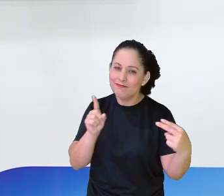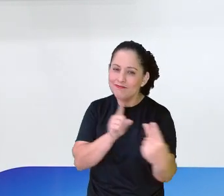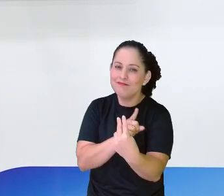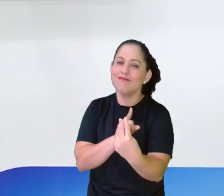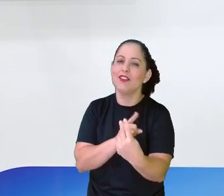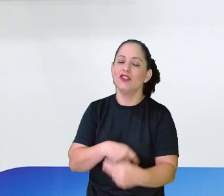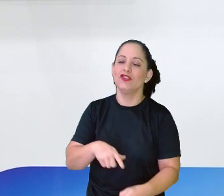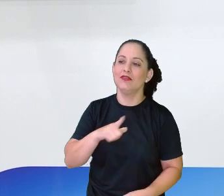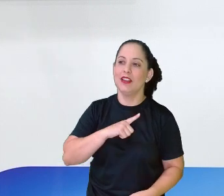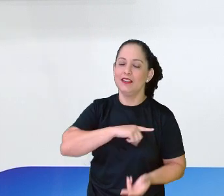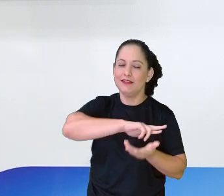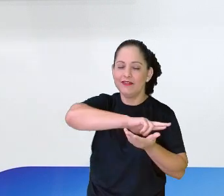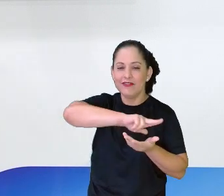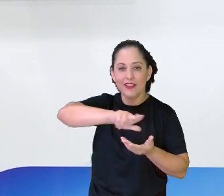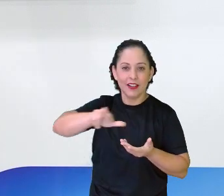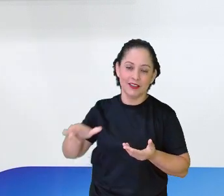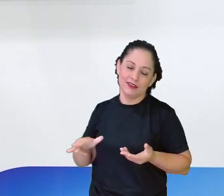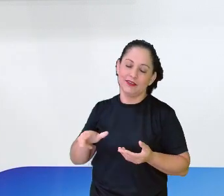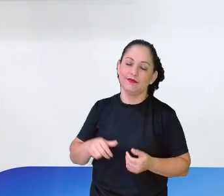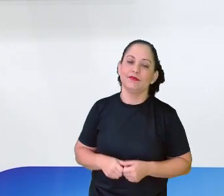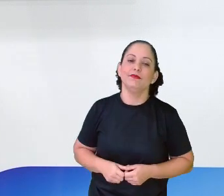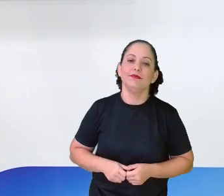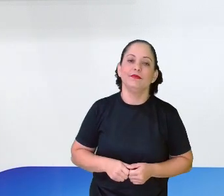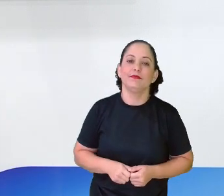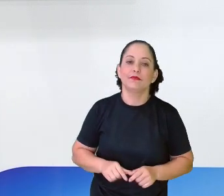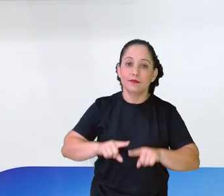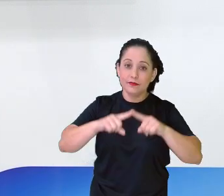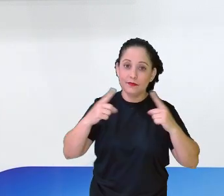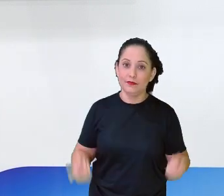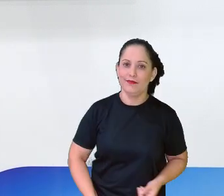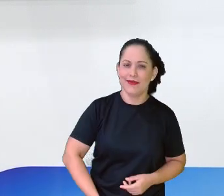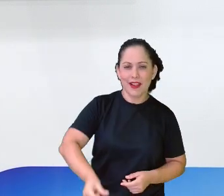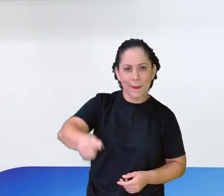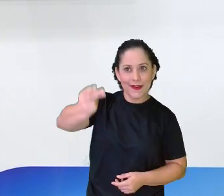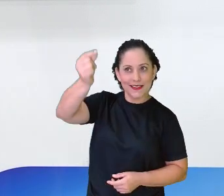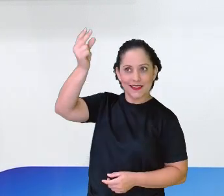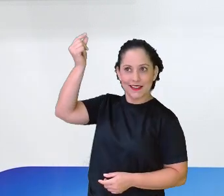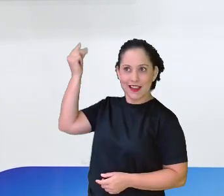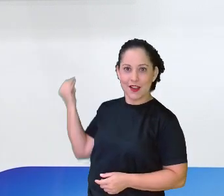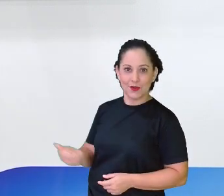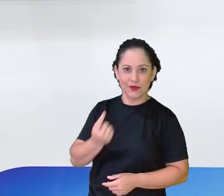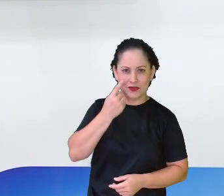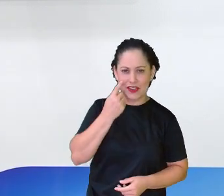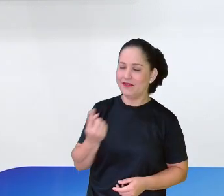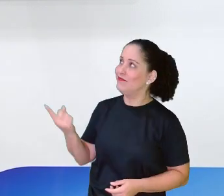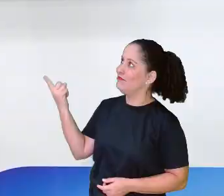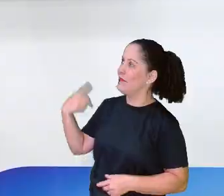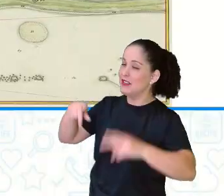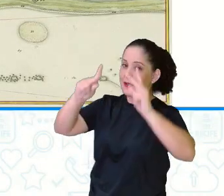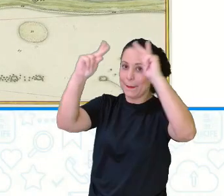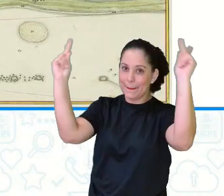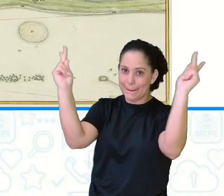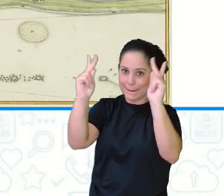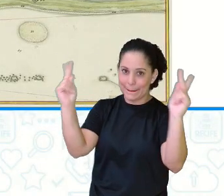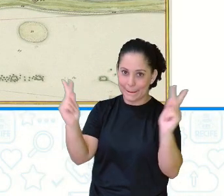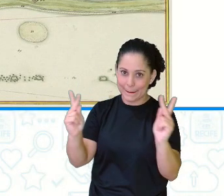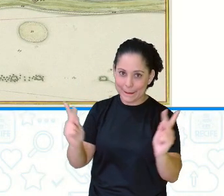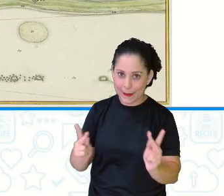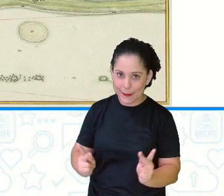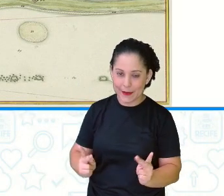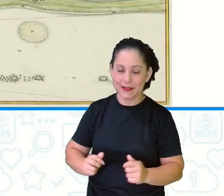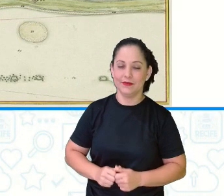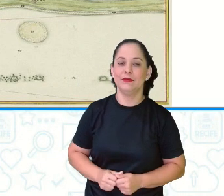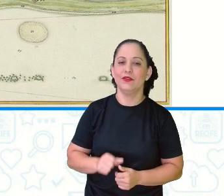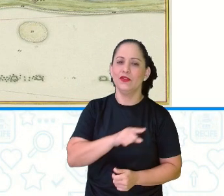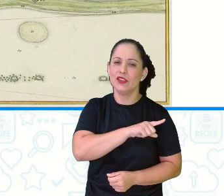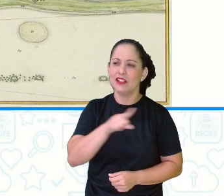outras opções. Falando nisso, naquele tempo era assim. Olha só esse mapinha que eu trouxe aqui para vocês. Eu acho que